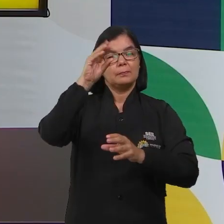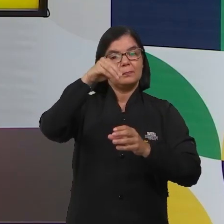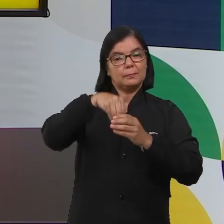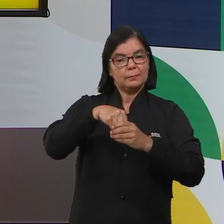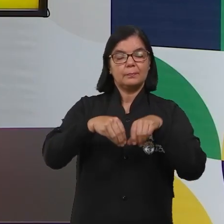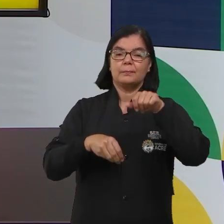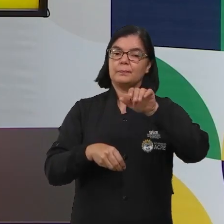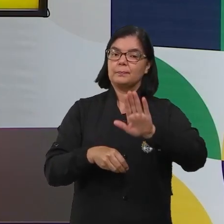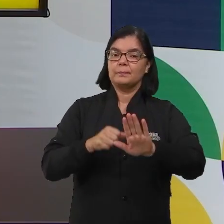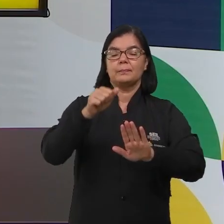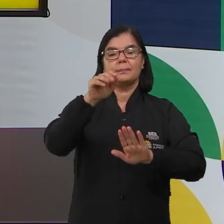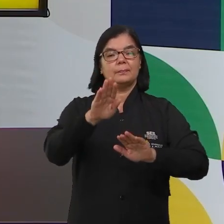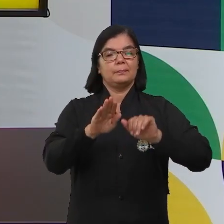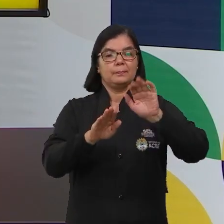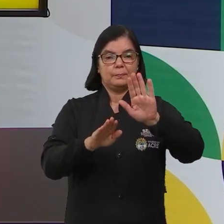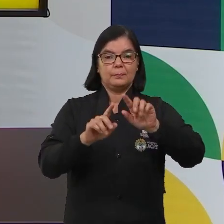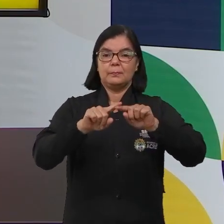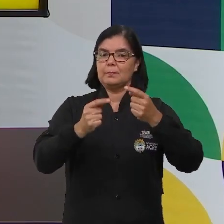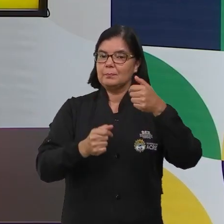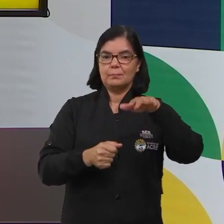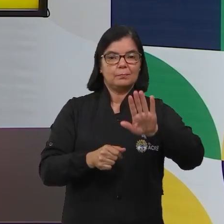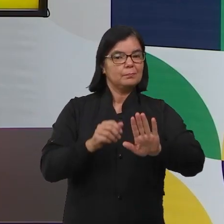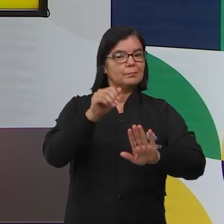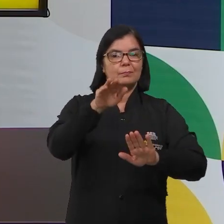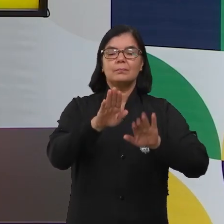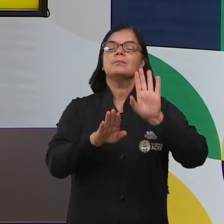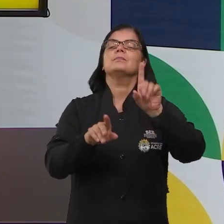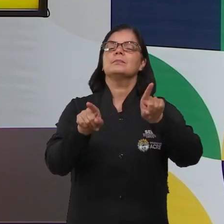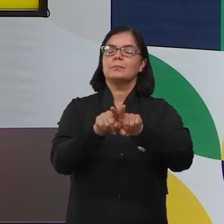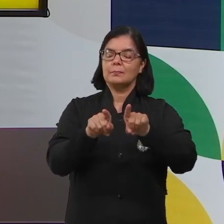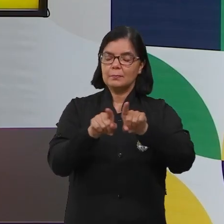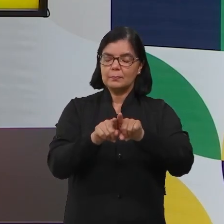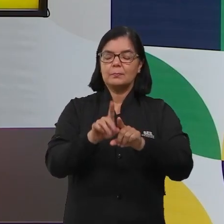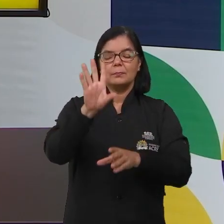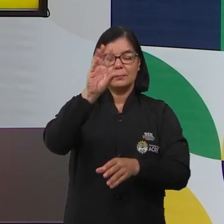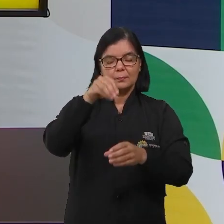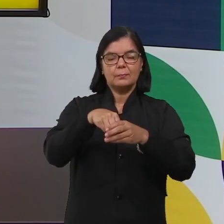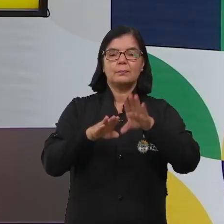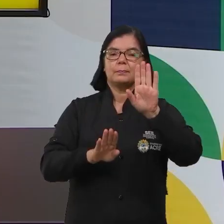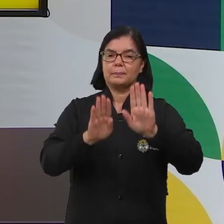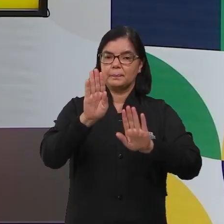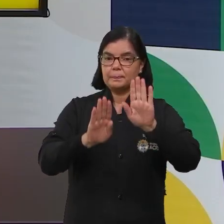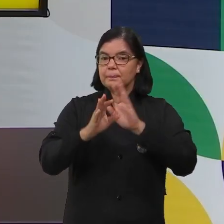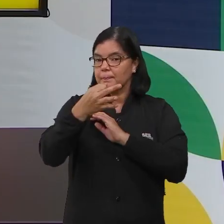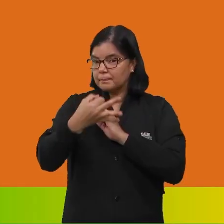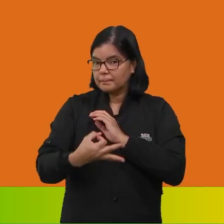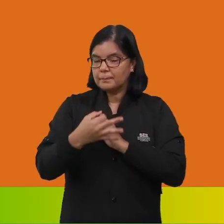dentro da mímica, mas a mímica também está dentro da pantomima, certo?